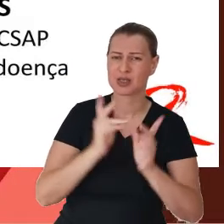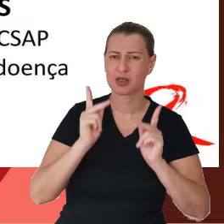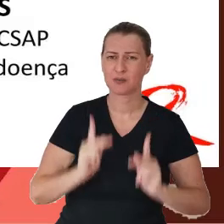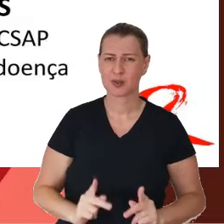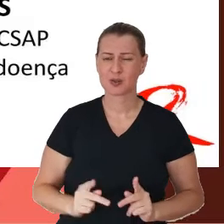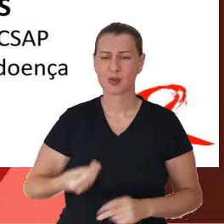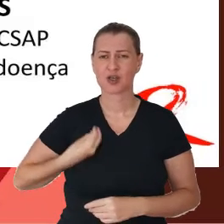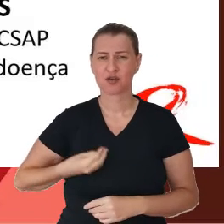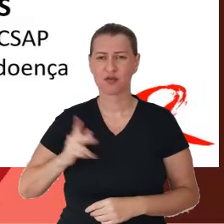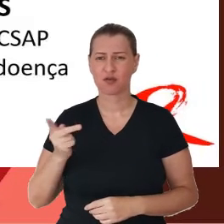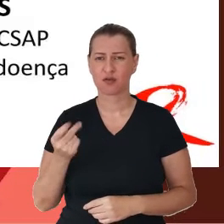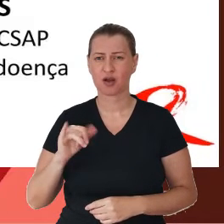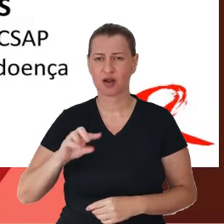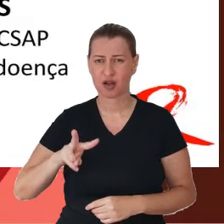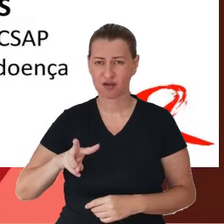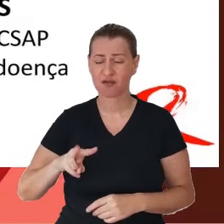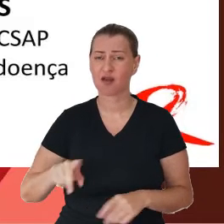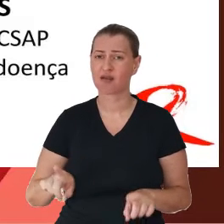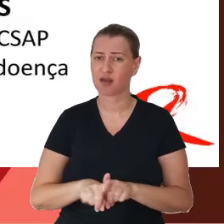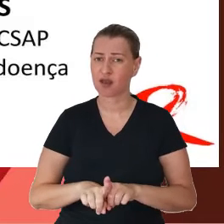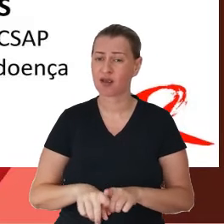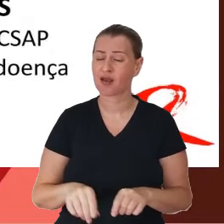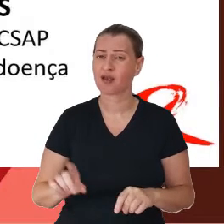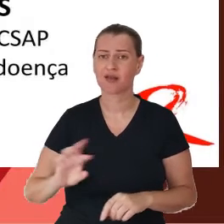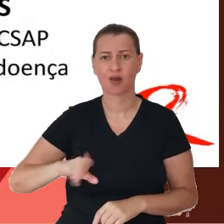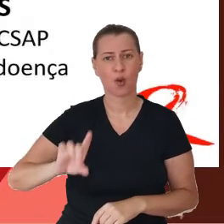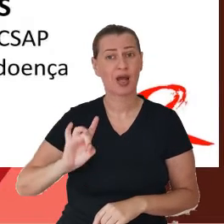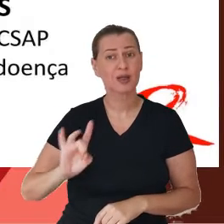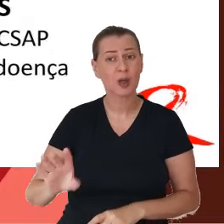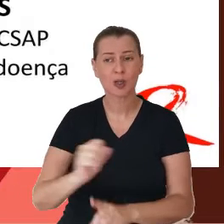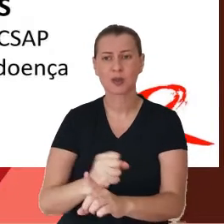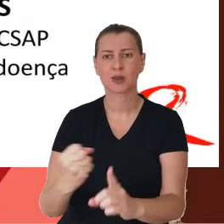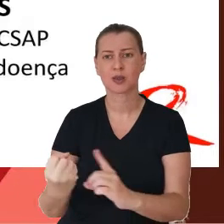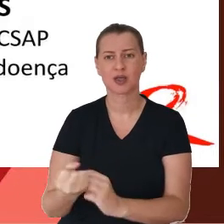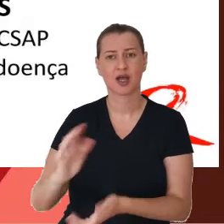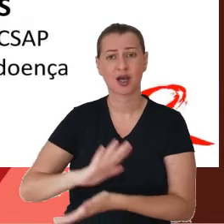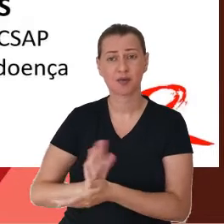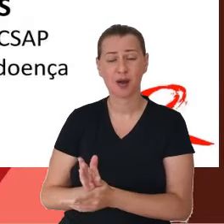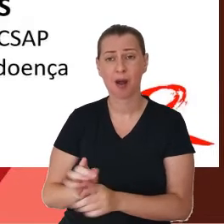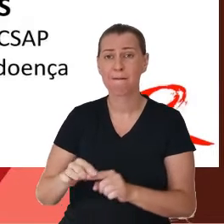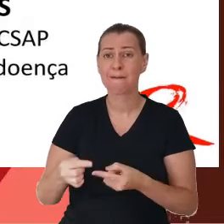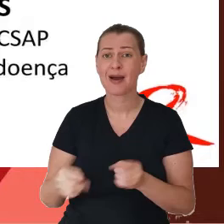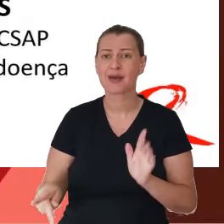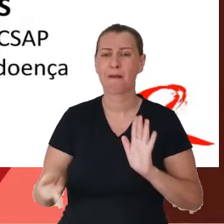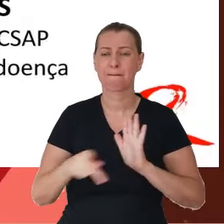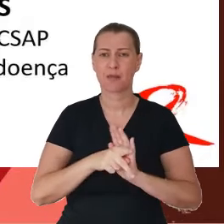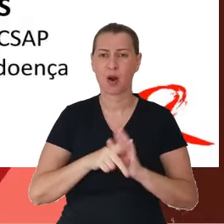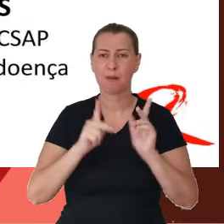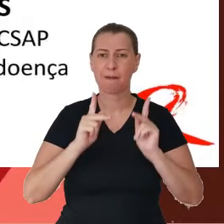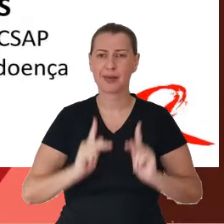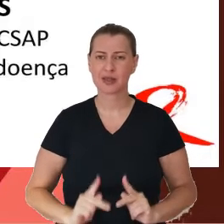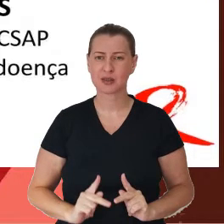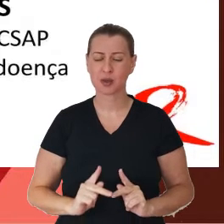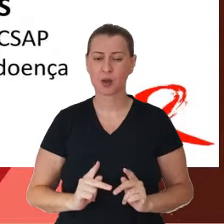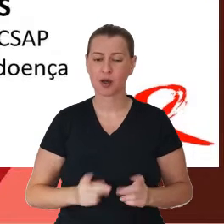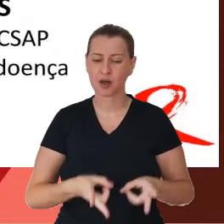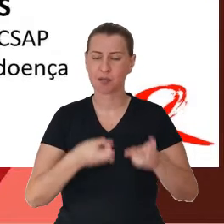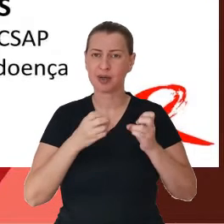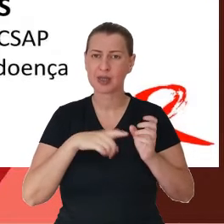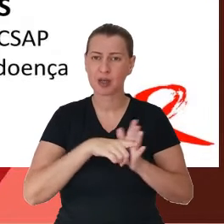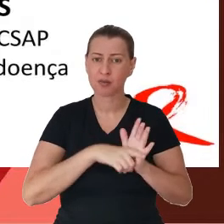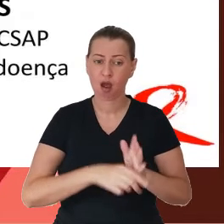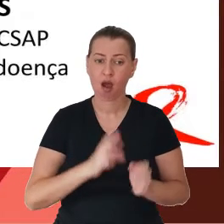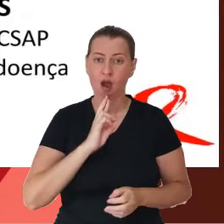HIV sofrem, e não apenas o preconceito que tem na sociedade em si, mas a pessoa, quando recebe o diagnóstico, se depara com os